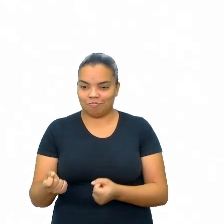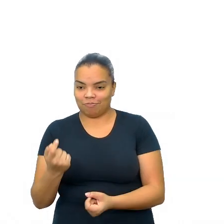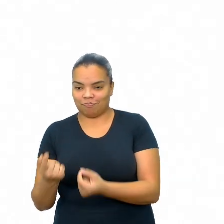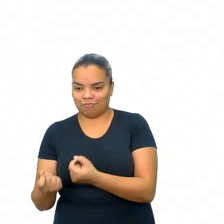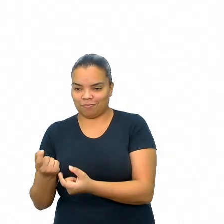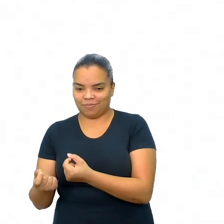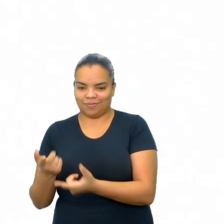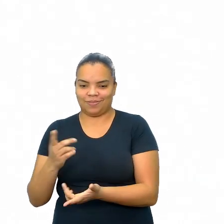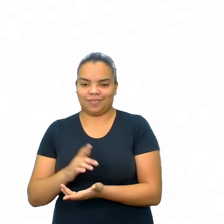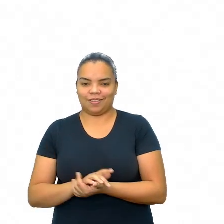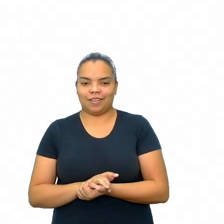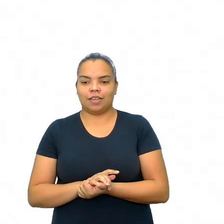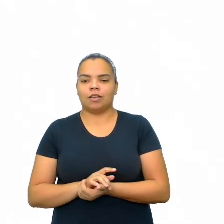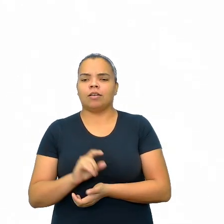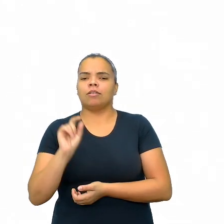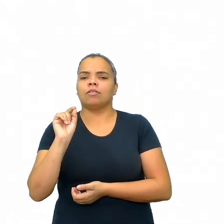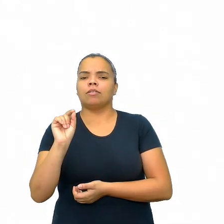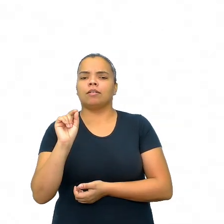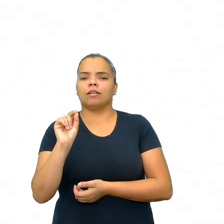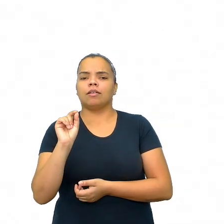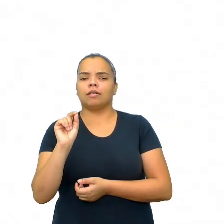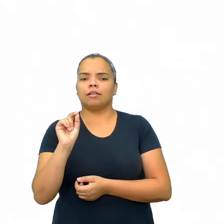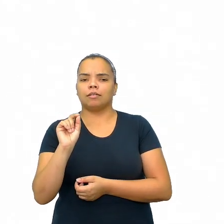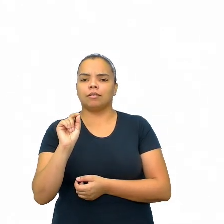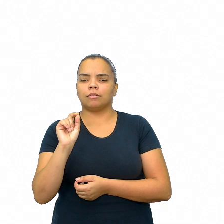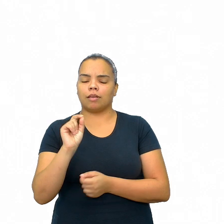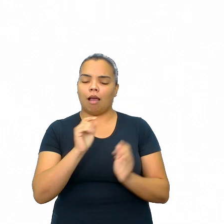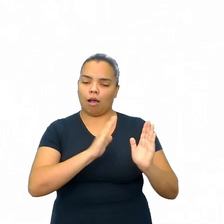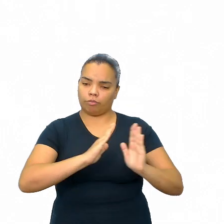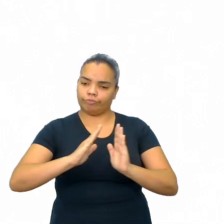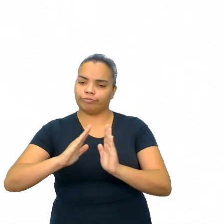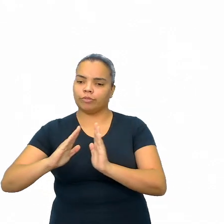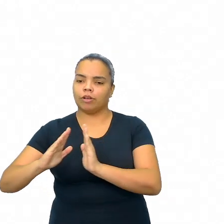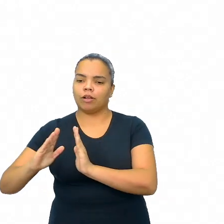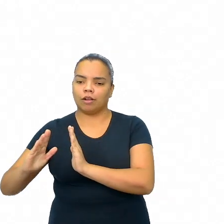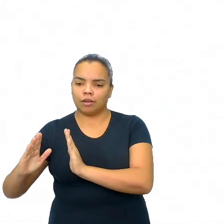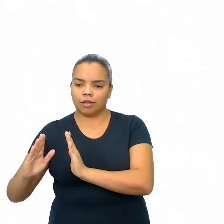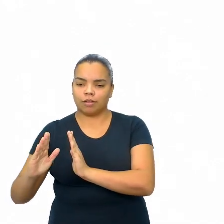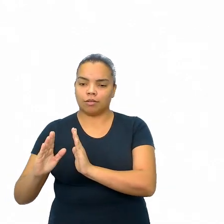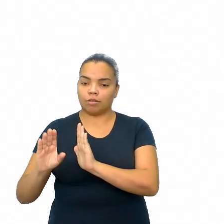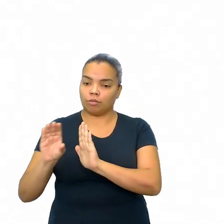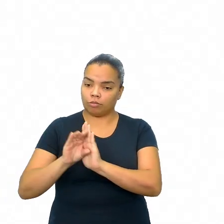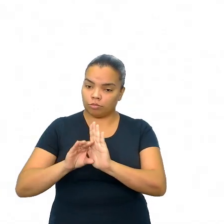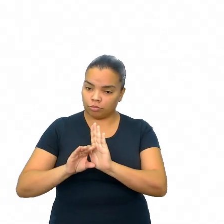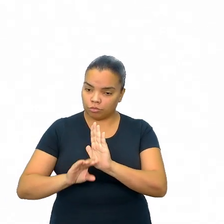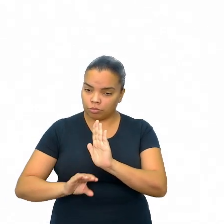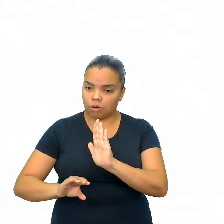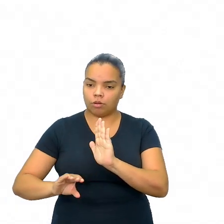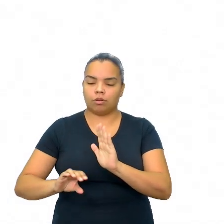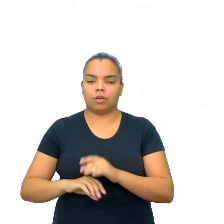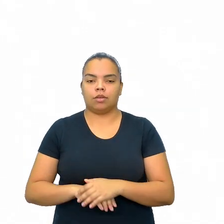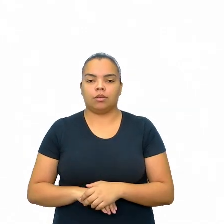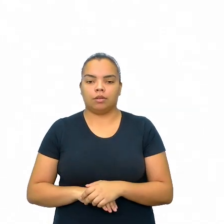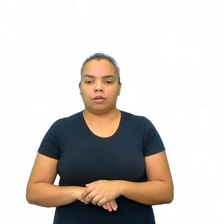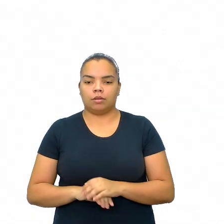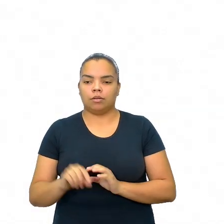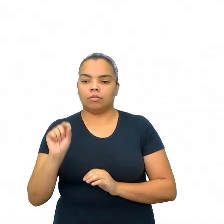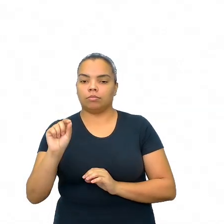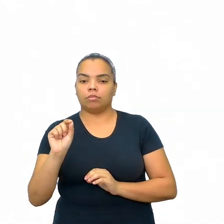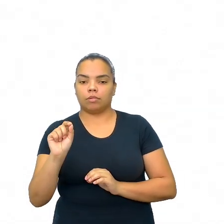quais as ordens que estão propostas pelo currículo? Cabe recuperar.